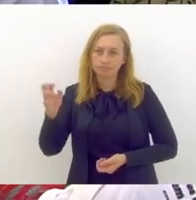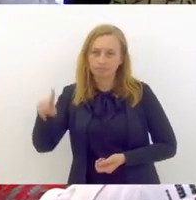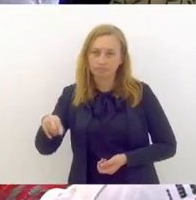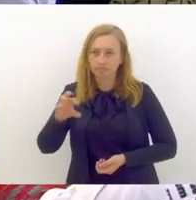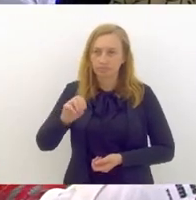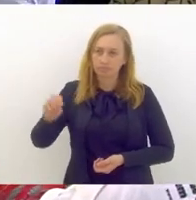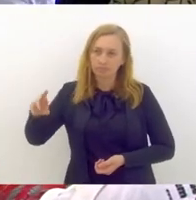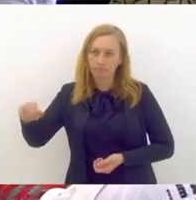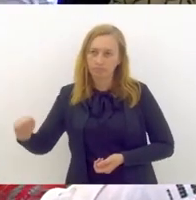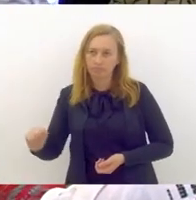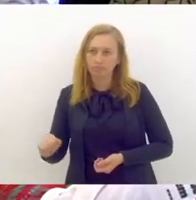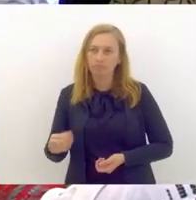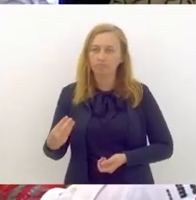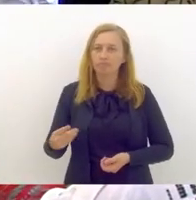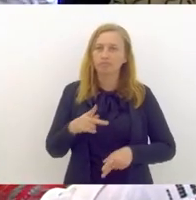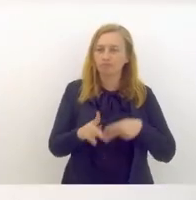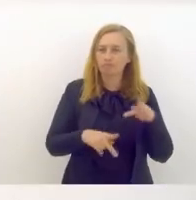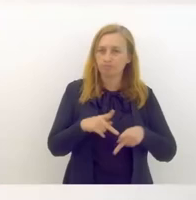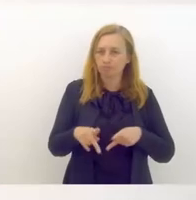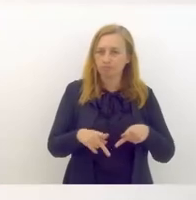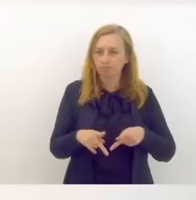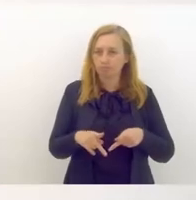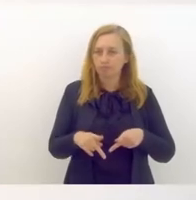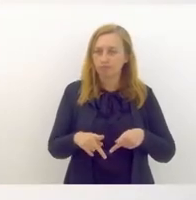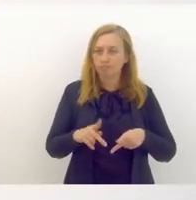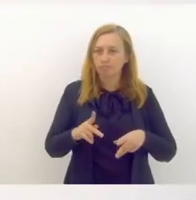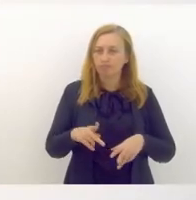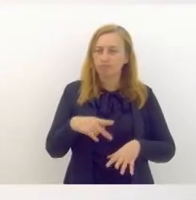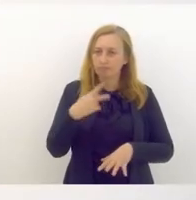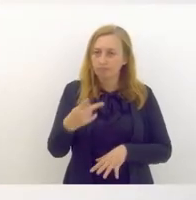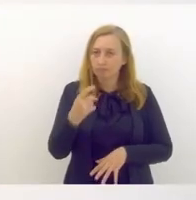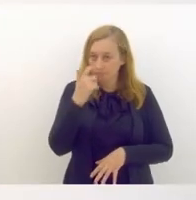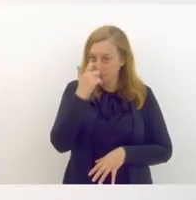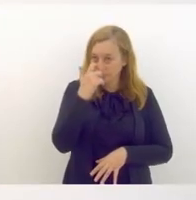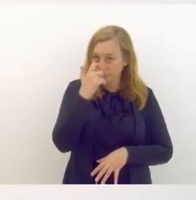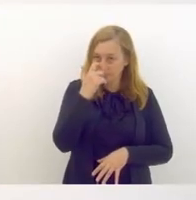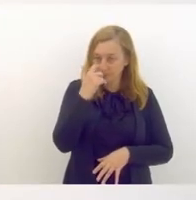que a população presente manifestasse